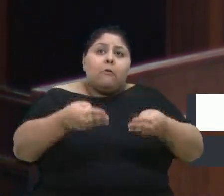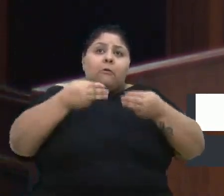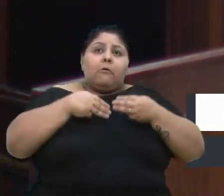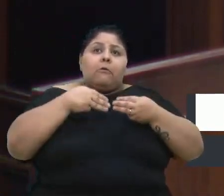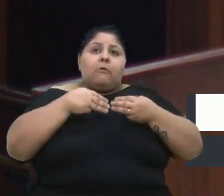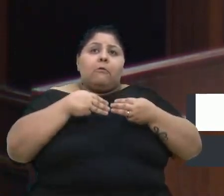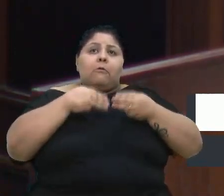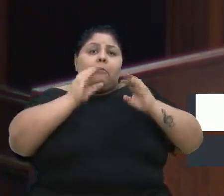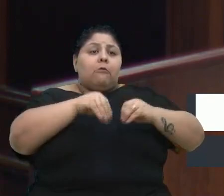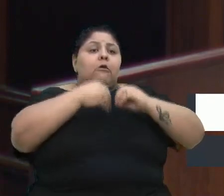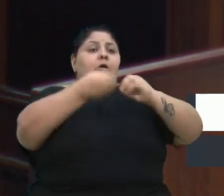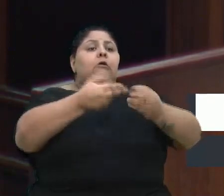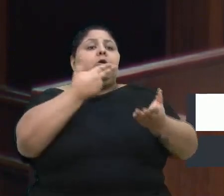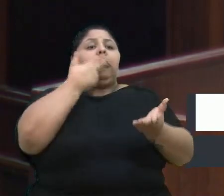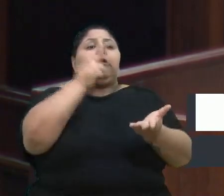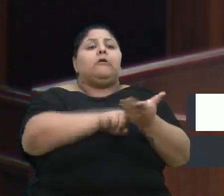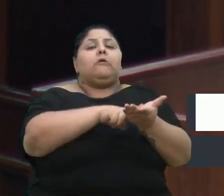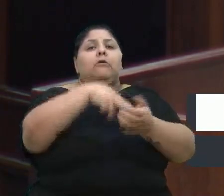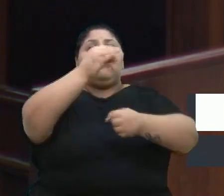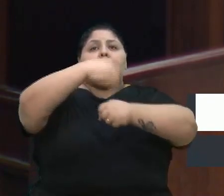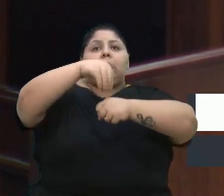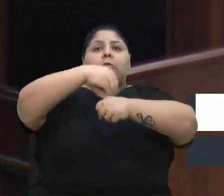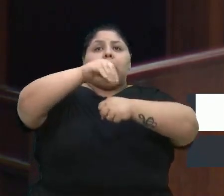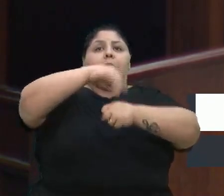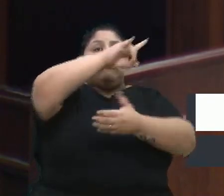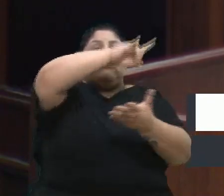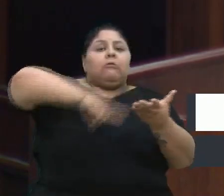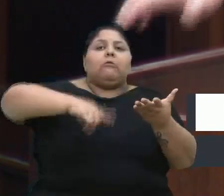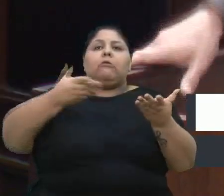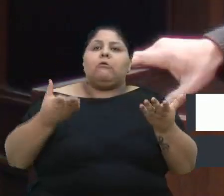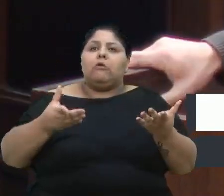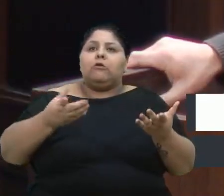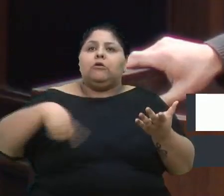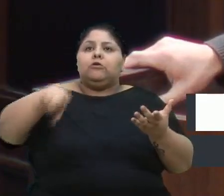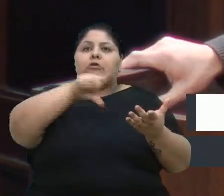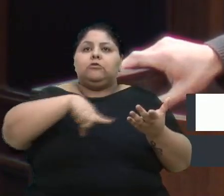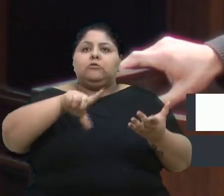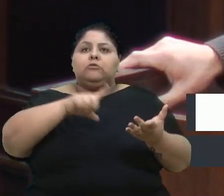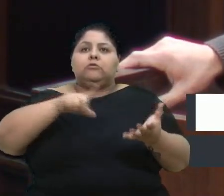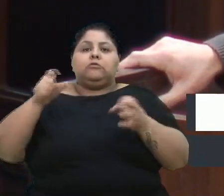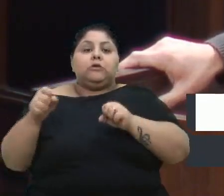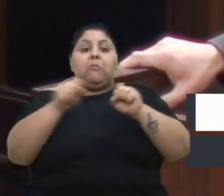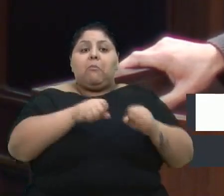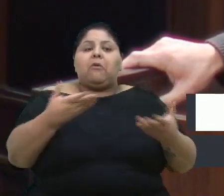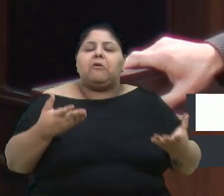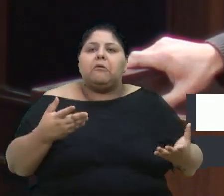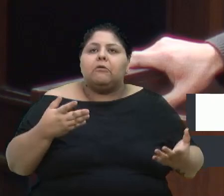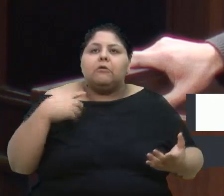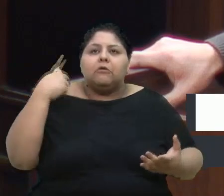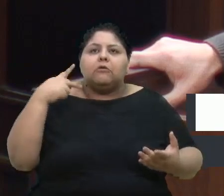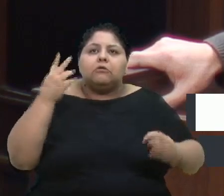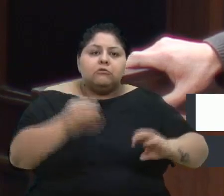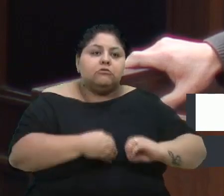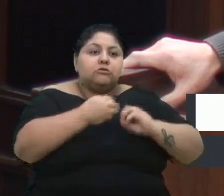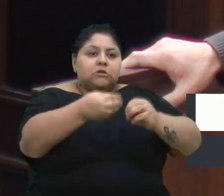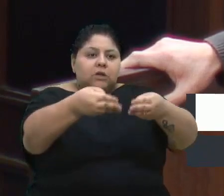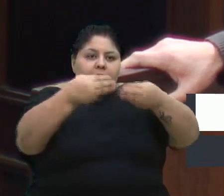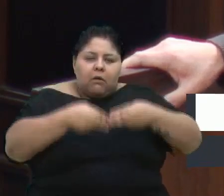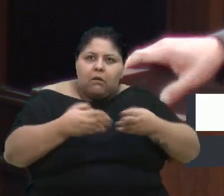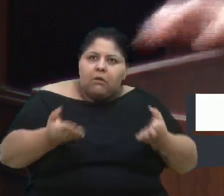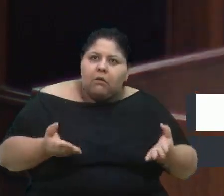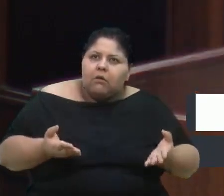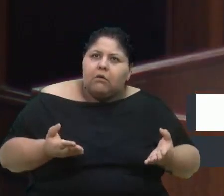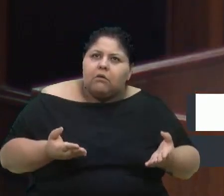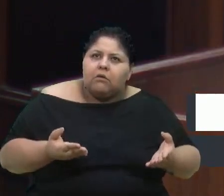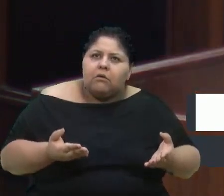uma carta, lá uma indicação, um documento. Nós temos poder, um vereador, eu pergunto, de ir lá entregar essa moção, lá para